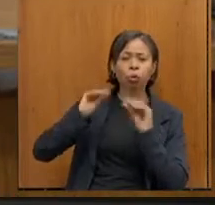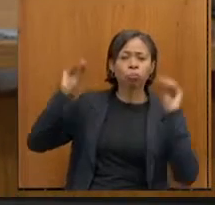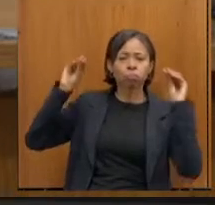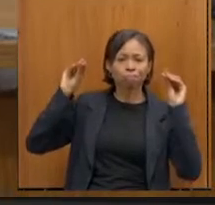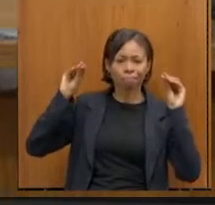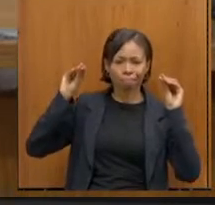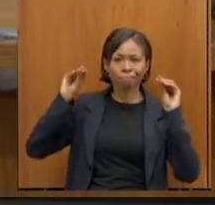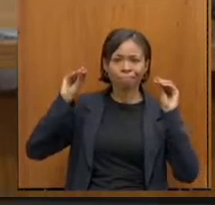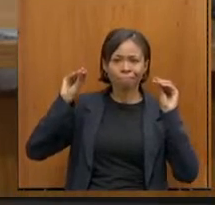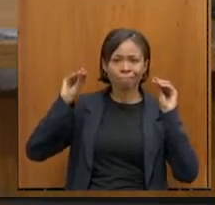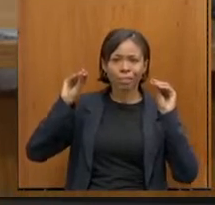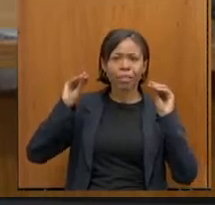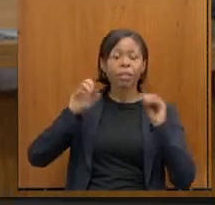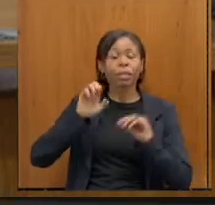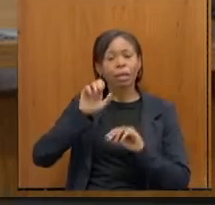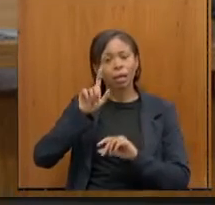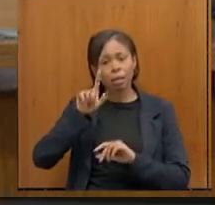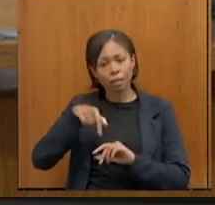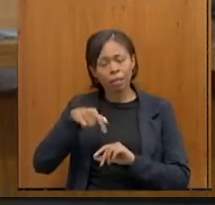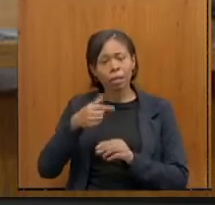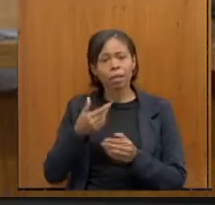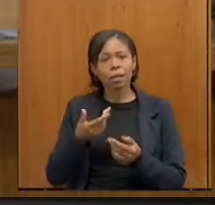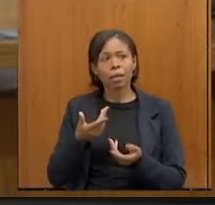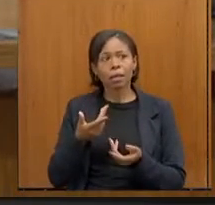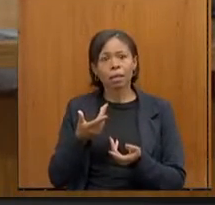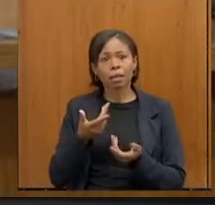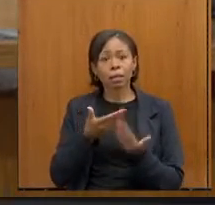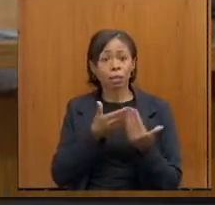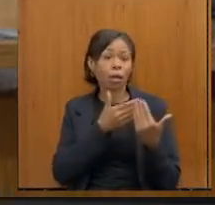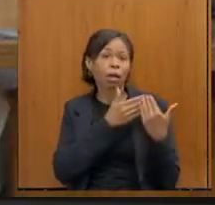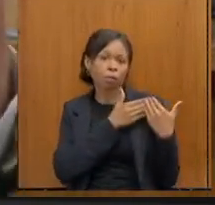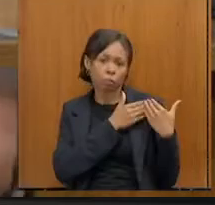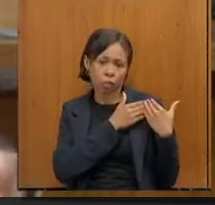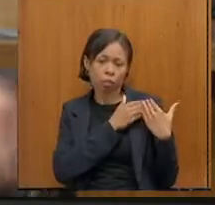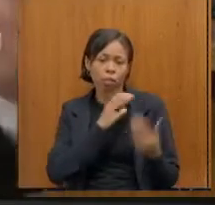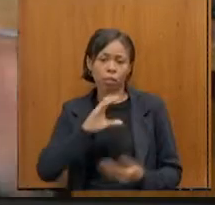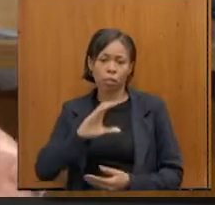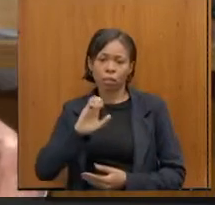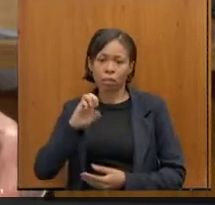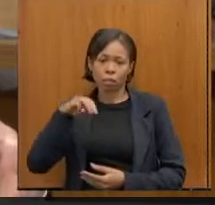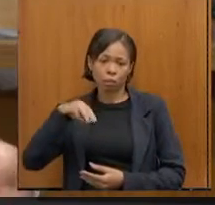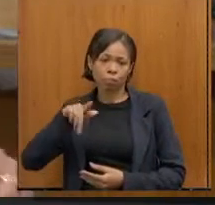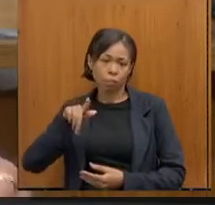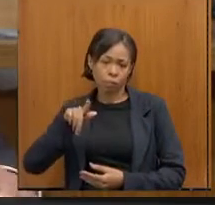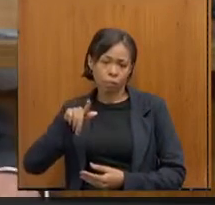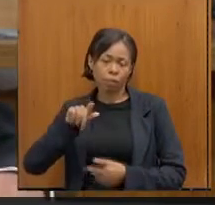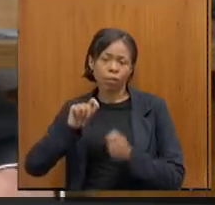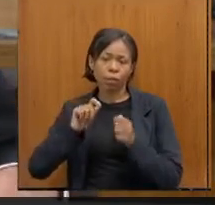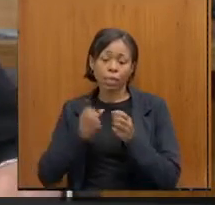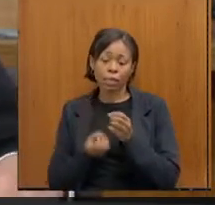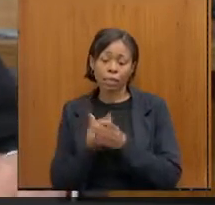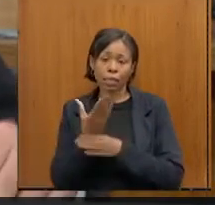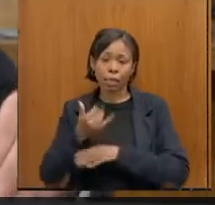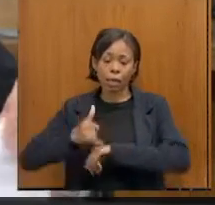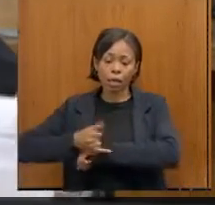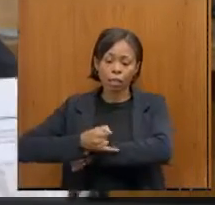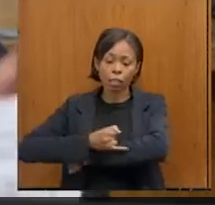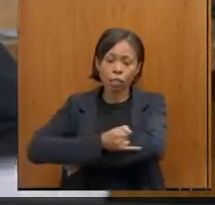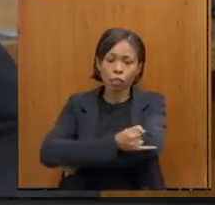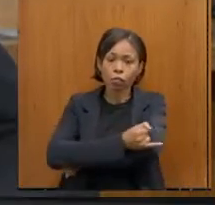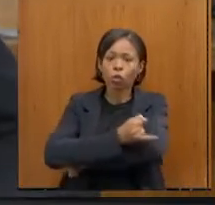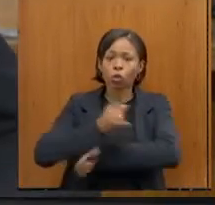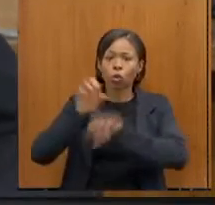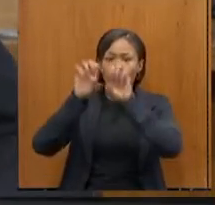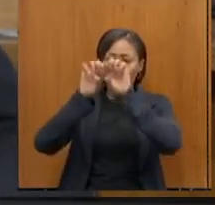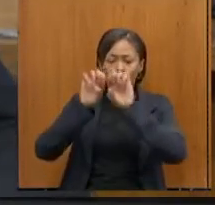é de fato a grande função é da Cemig é prover infraestrutura que permita o desenvolvimento